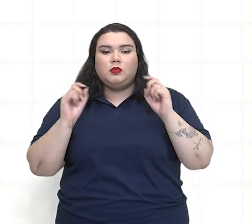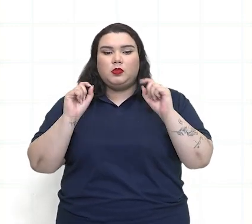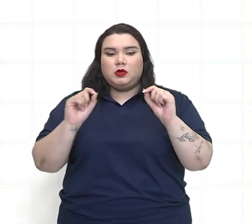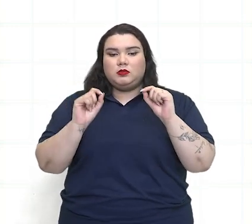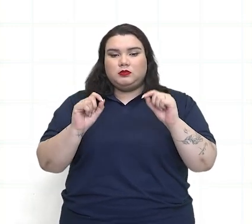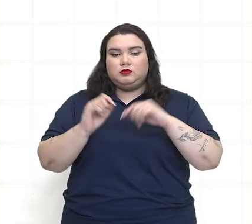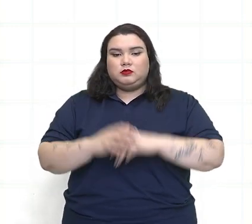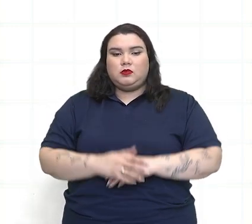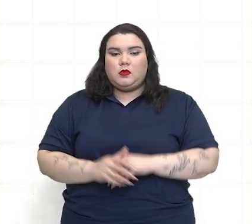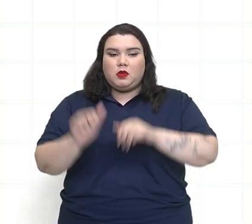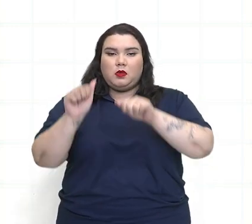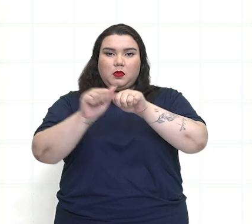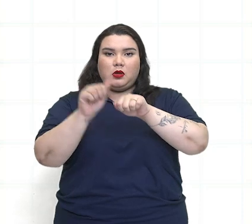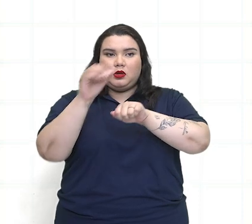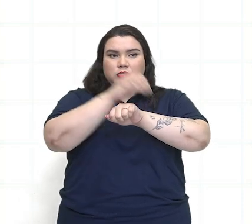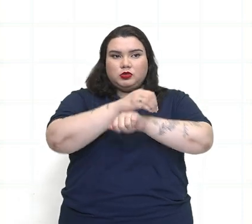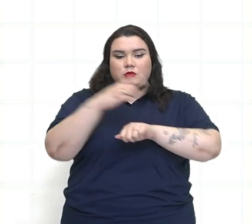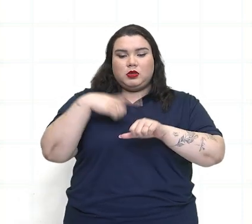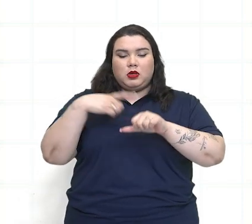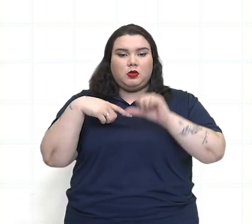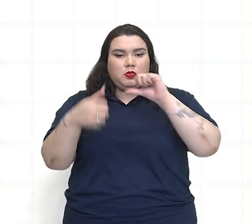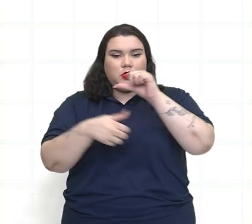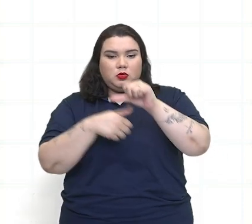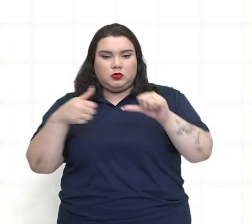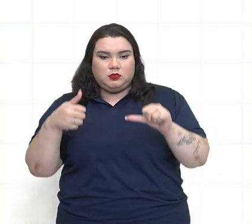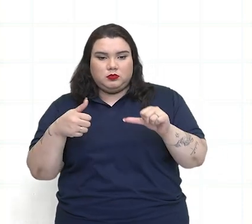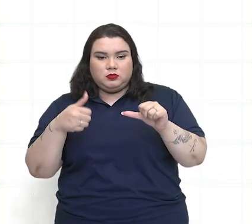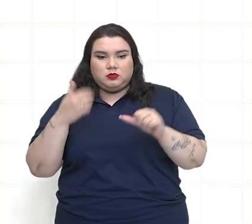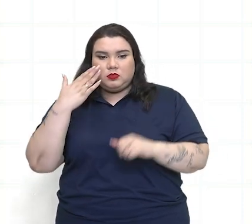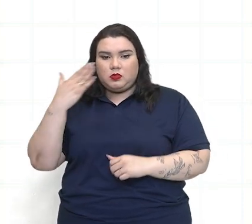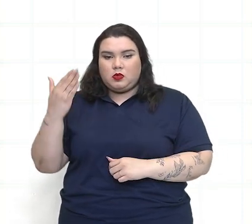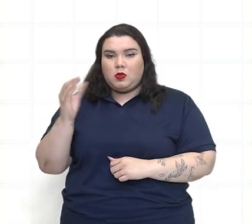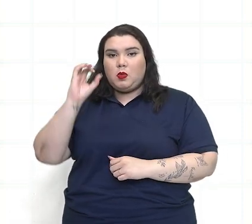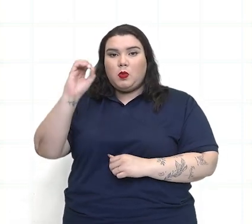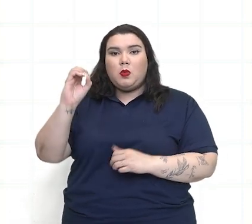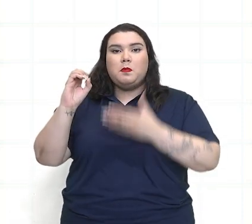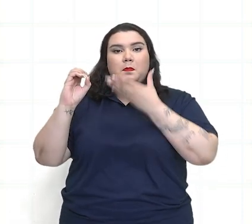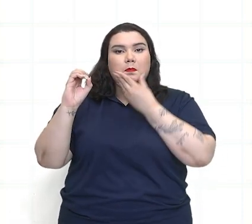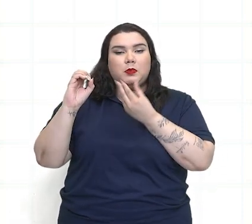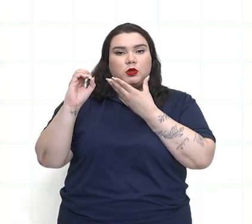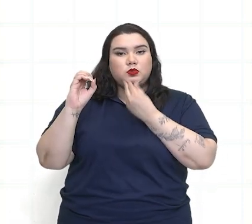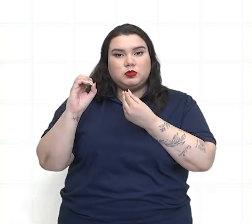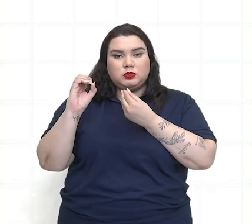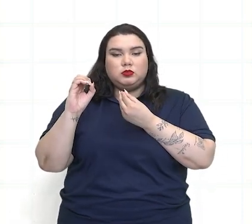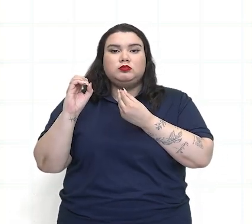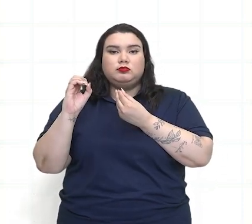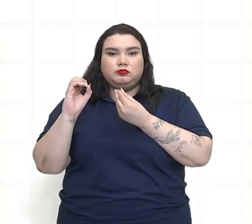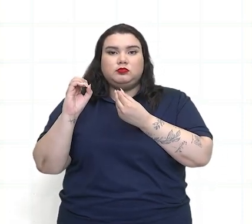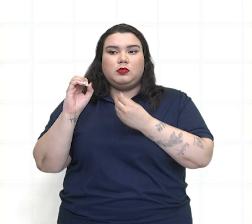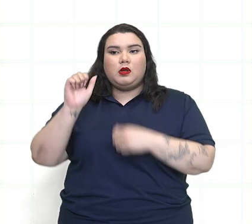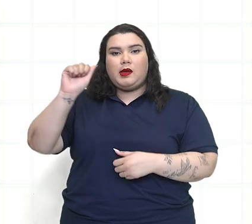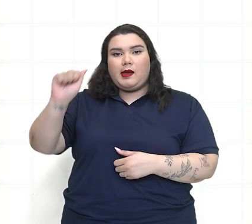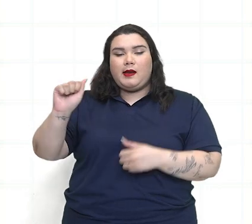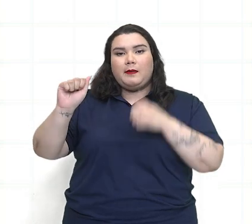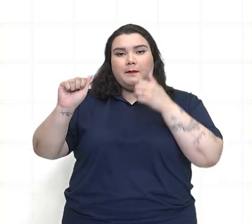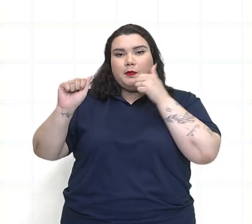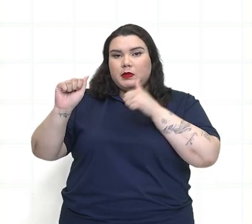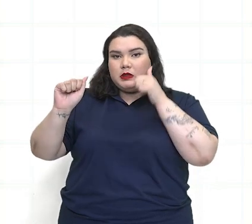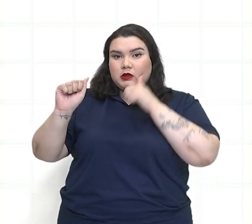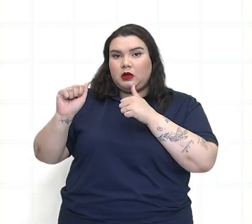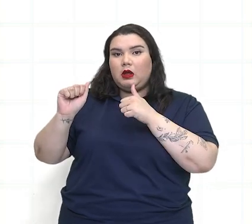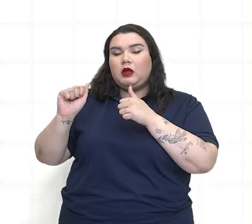o artigo sofre essa flexão. Olha, aqui o é masculino singular, a feminino